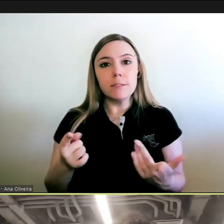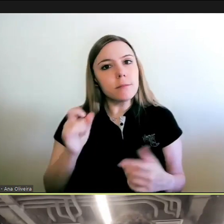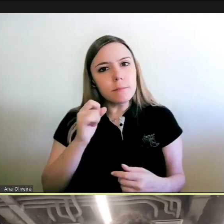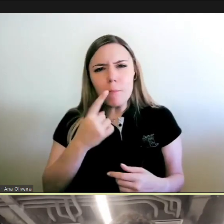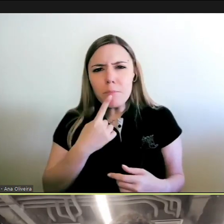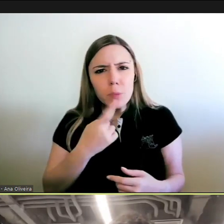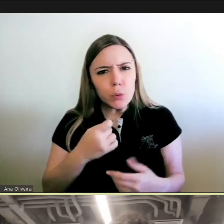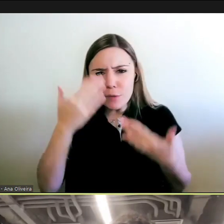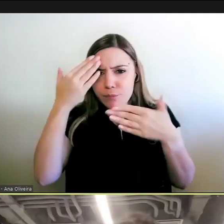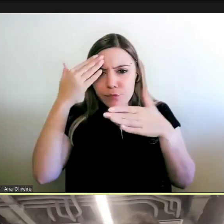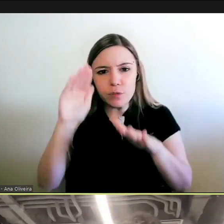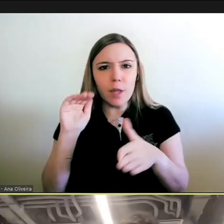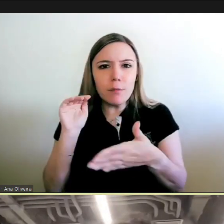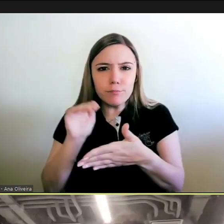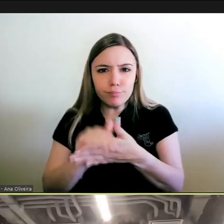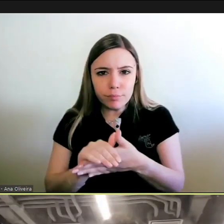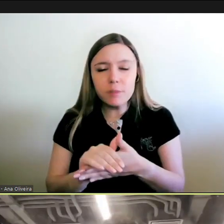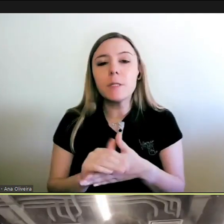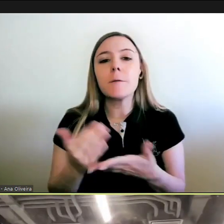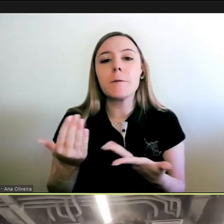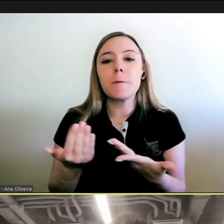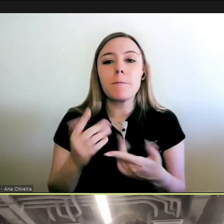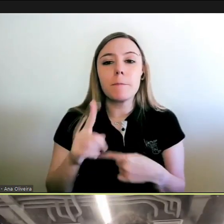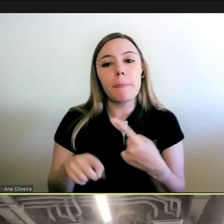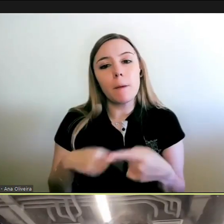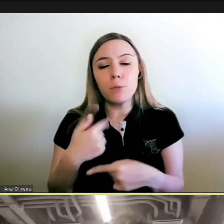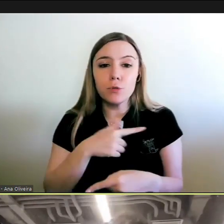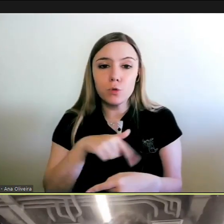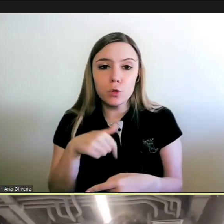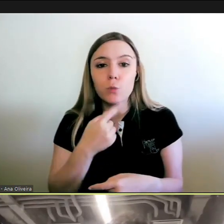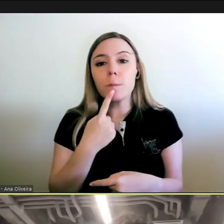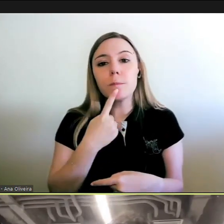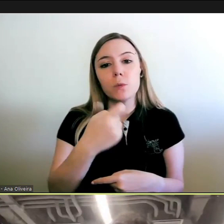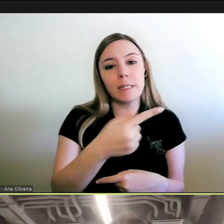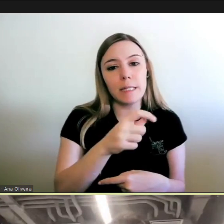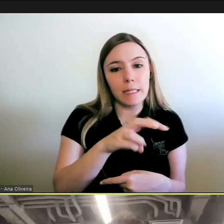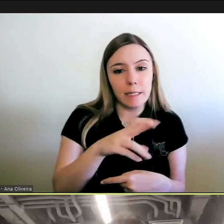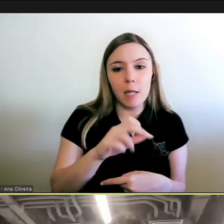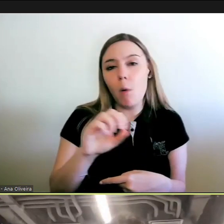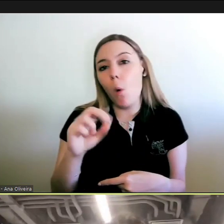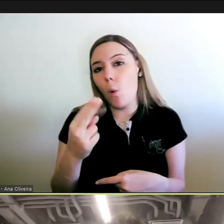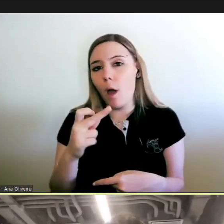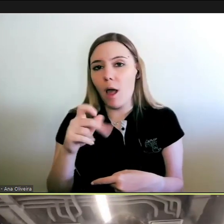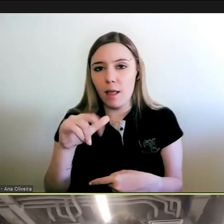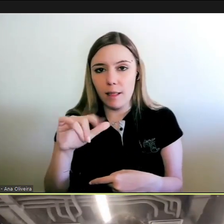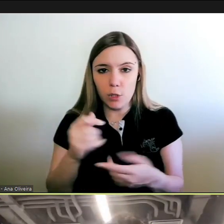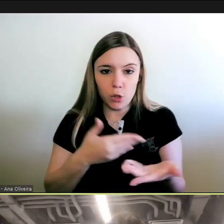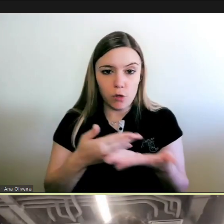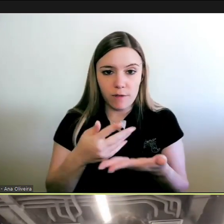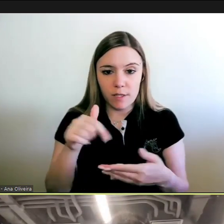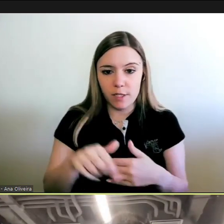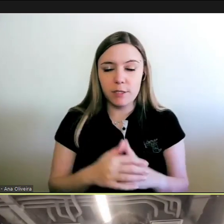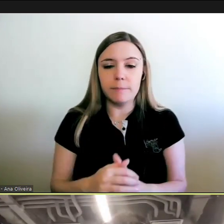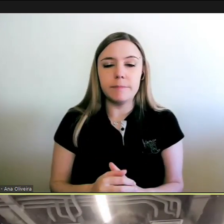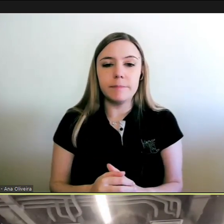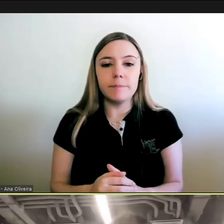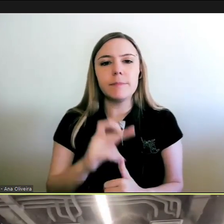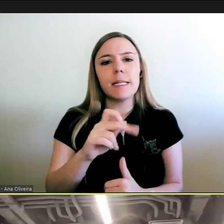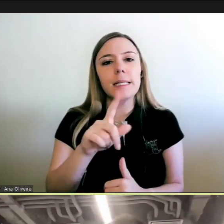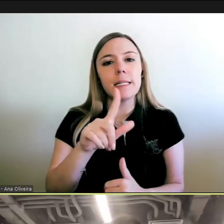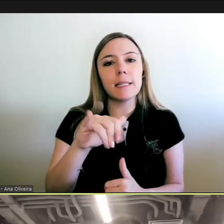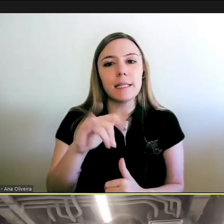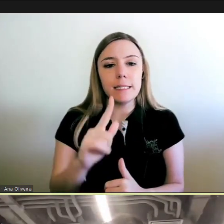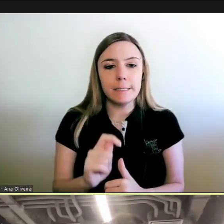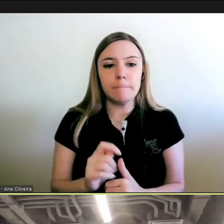a sua pergunta à Telma ou à Alice durante esta conversa. Alice, eu